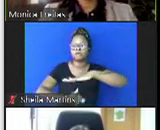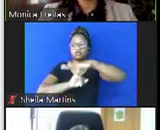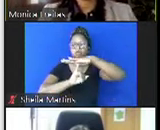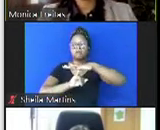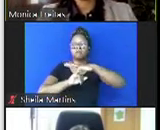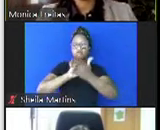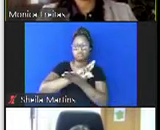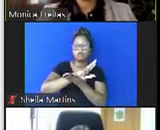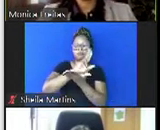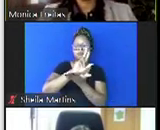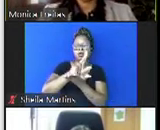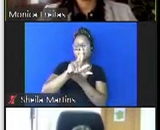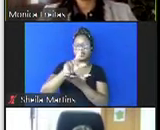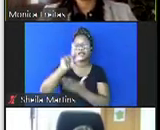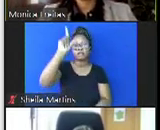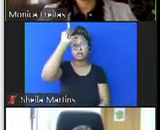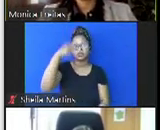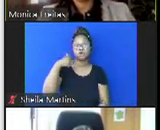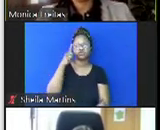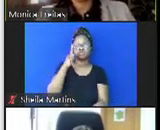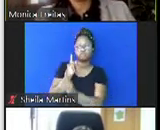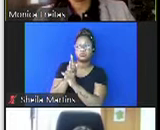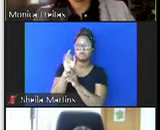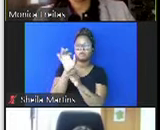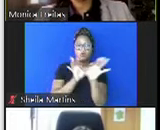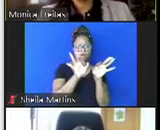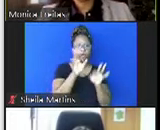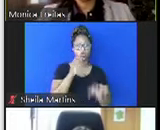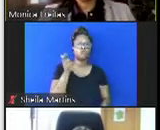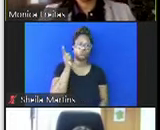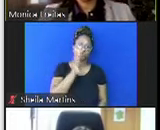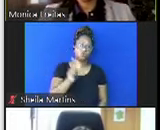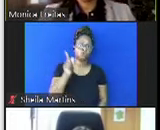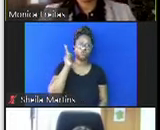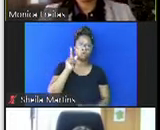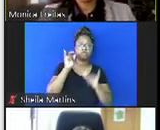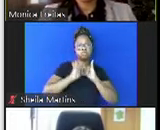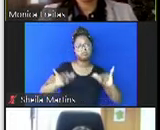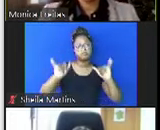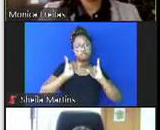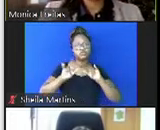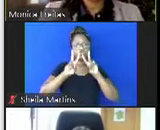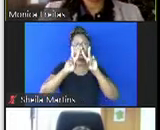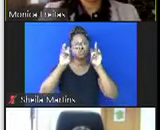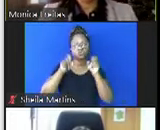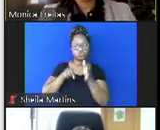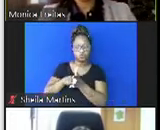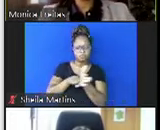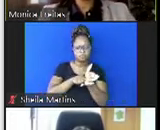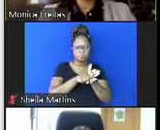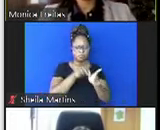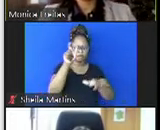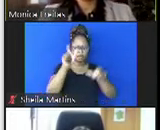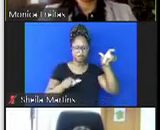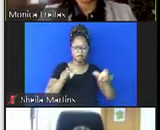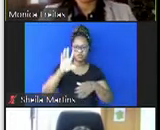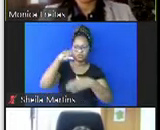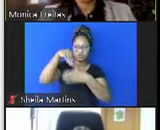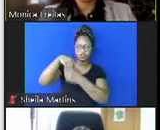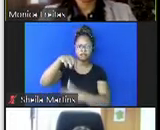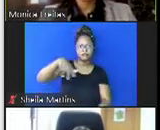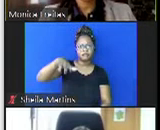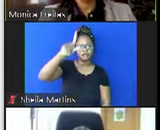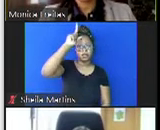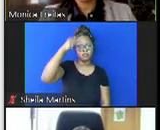Alemanha, e você consegue encontrar projetos, você consegue encontrar informações sobre pesquisadores na Alemanha. Então, assim, você